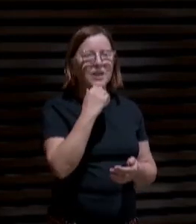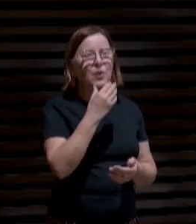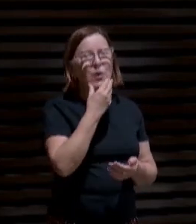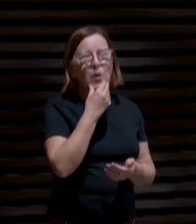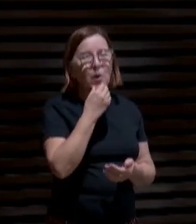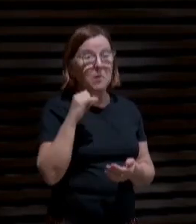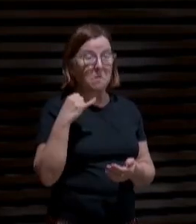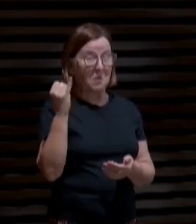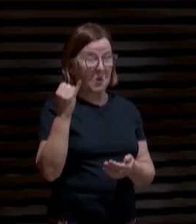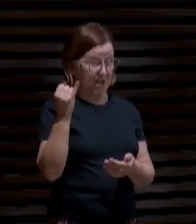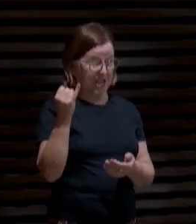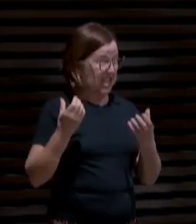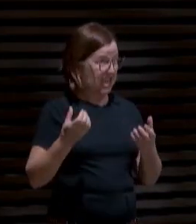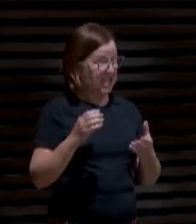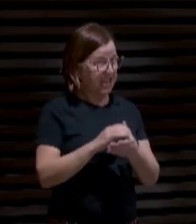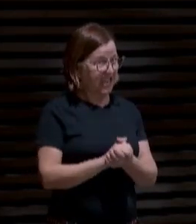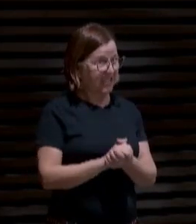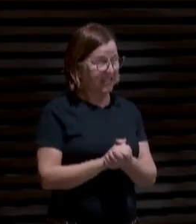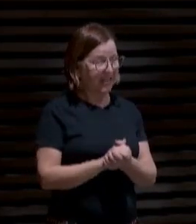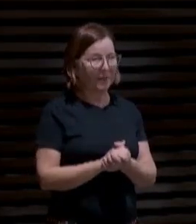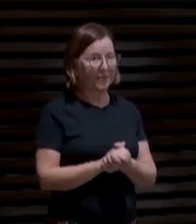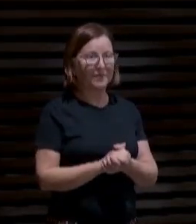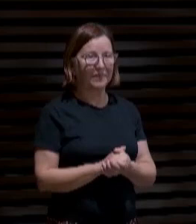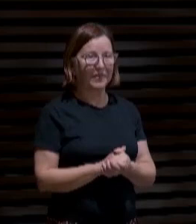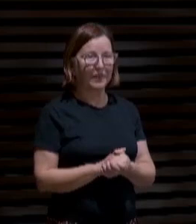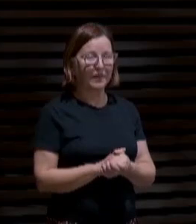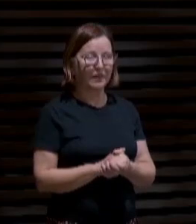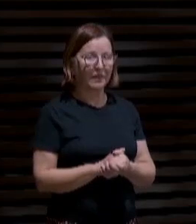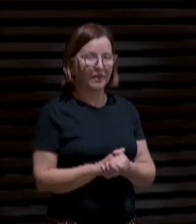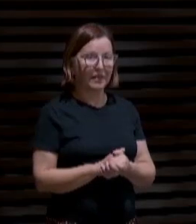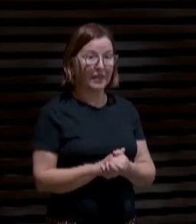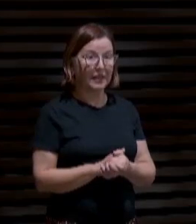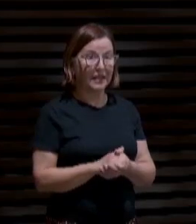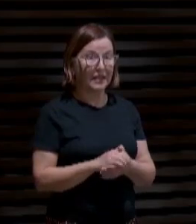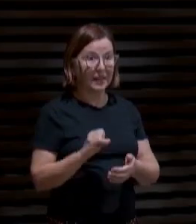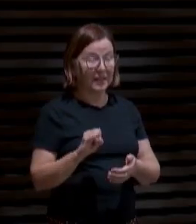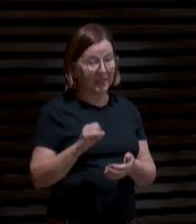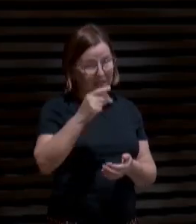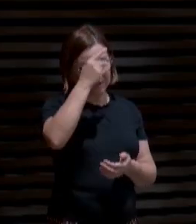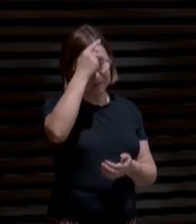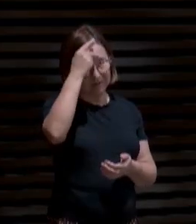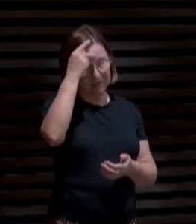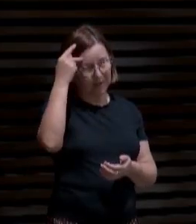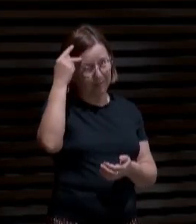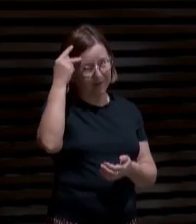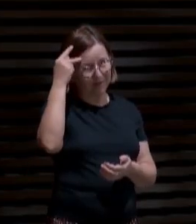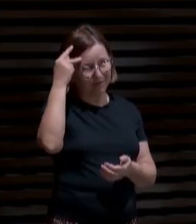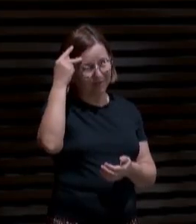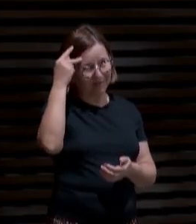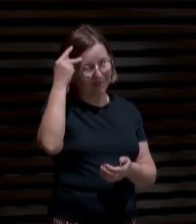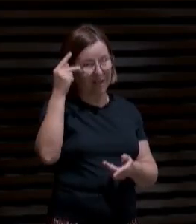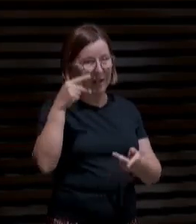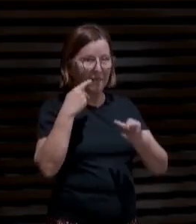uma mulher dessa. O próprio Augusto, quando alguém se referia a respeito de